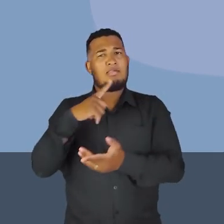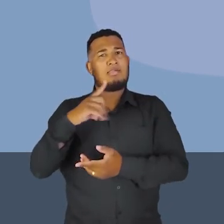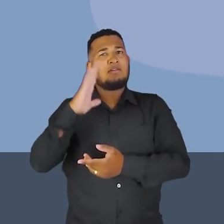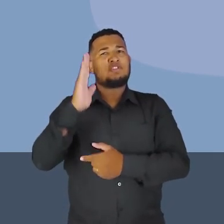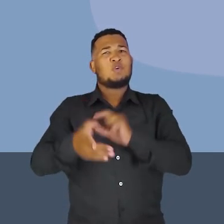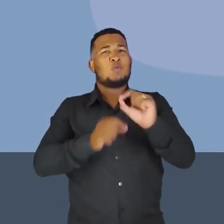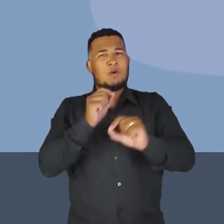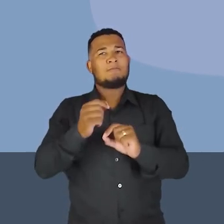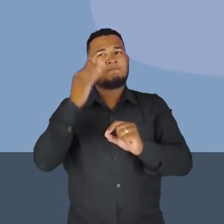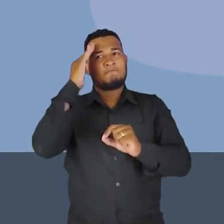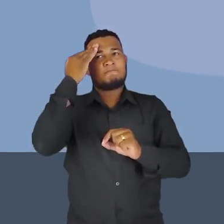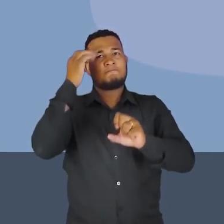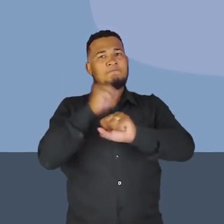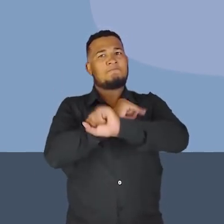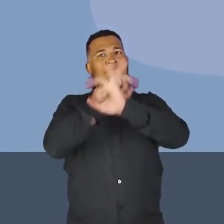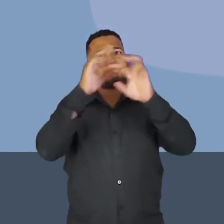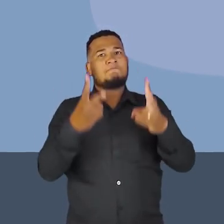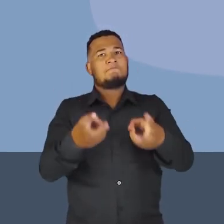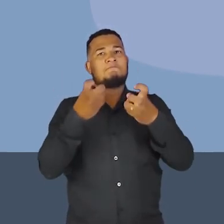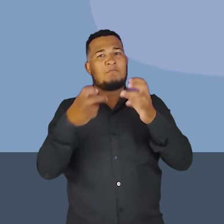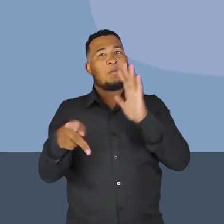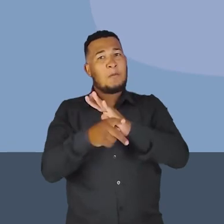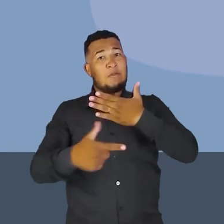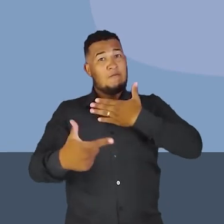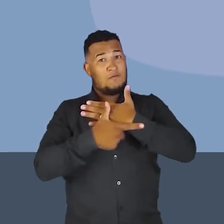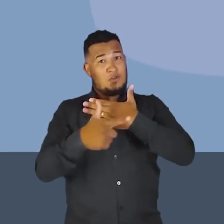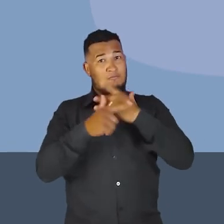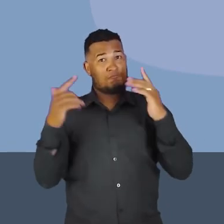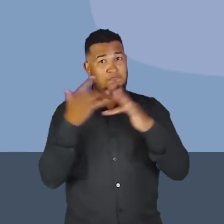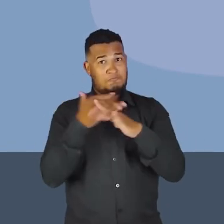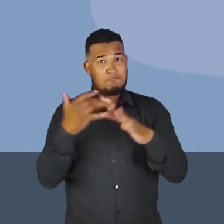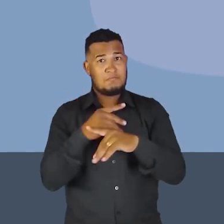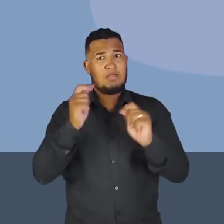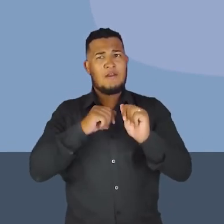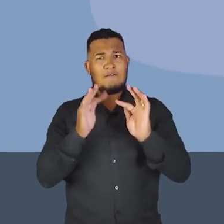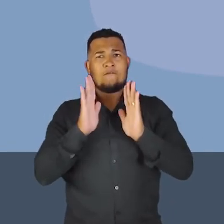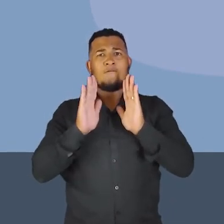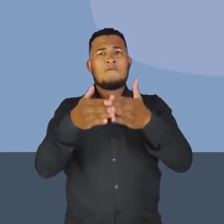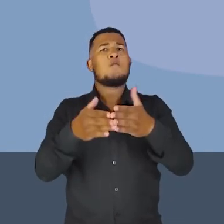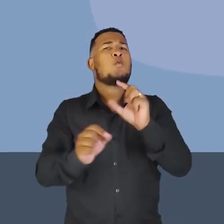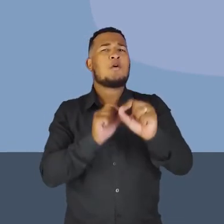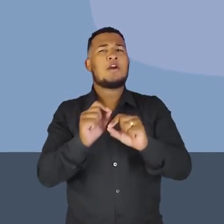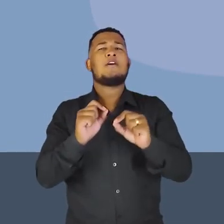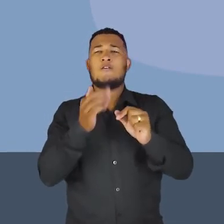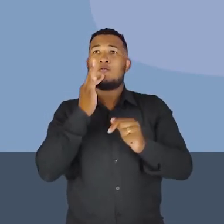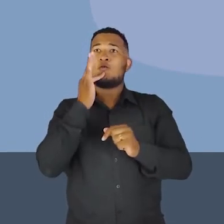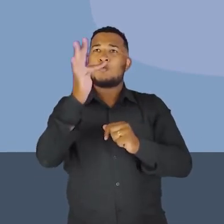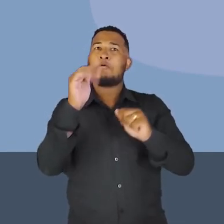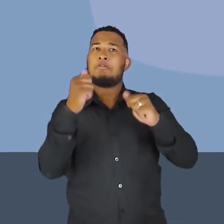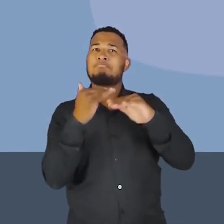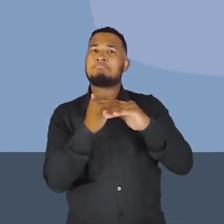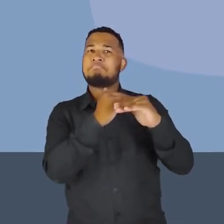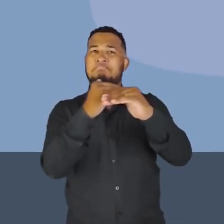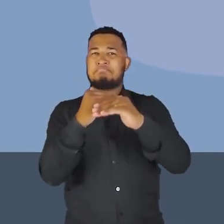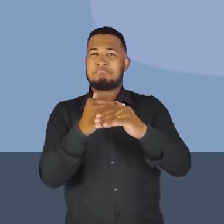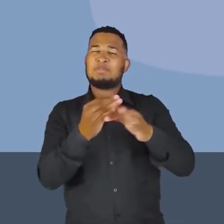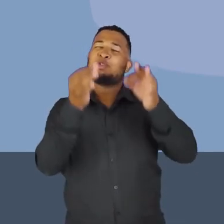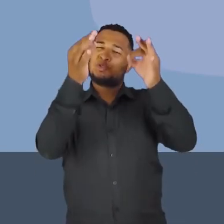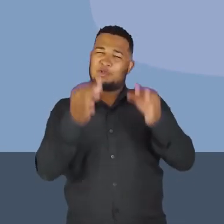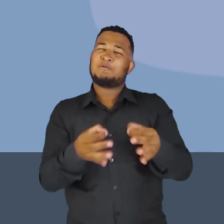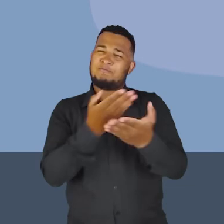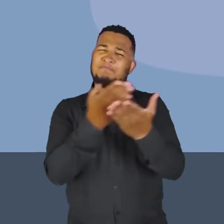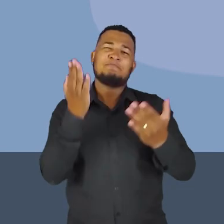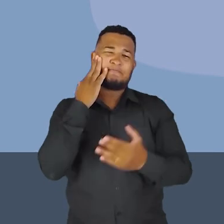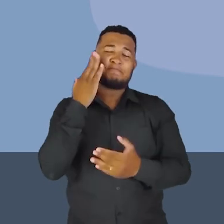o reconhecimento inédito do papel das cidades no processo rumo a um futuro mais sustentável. Nada mais justo.